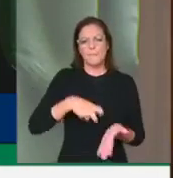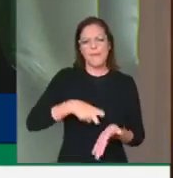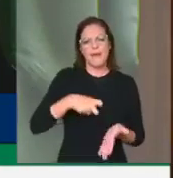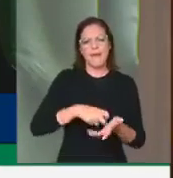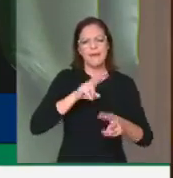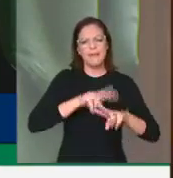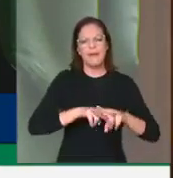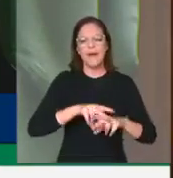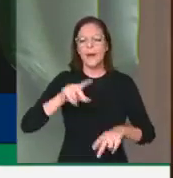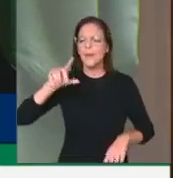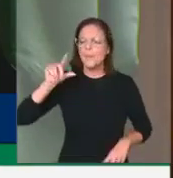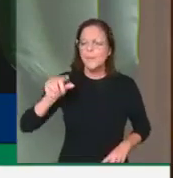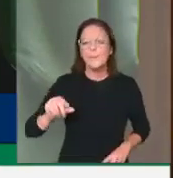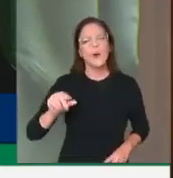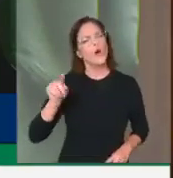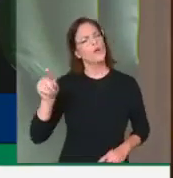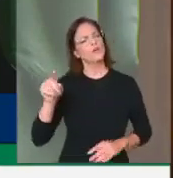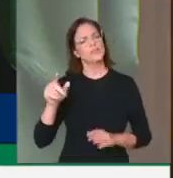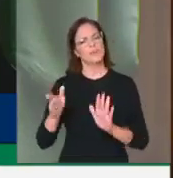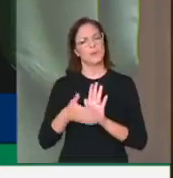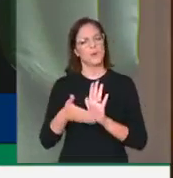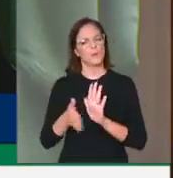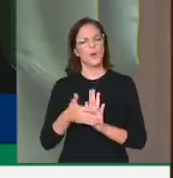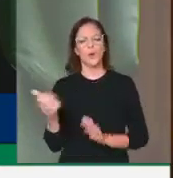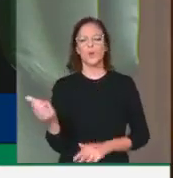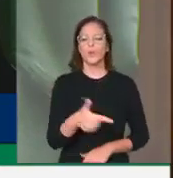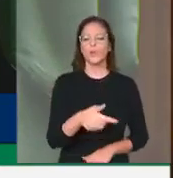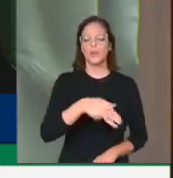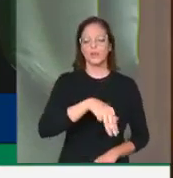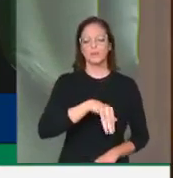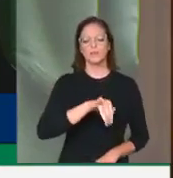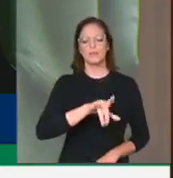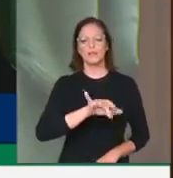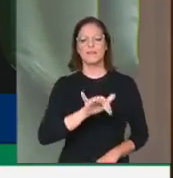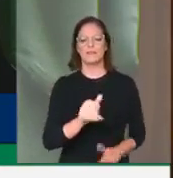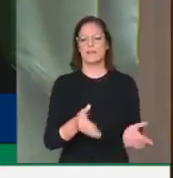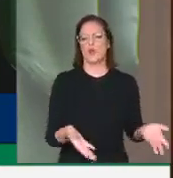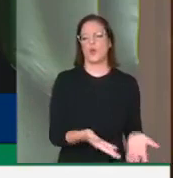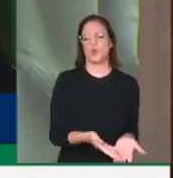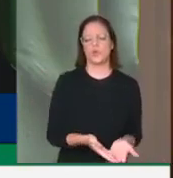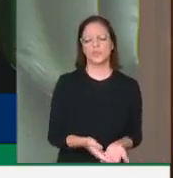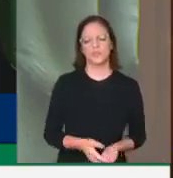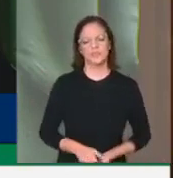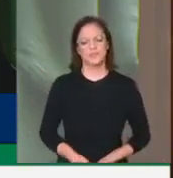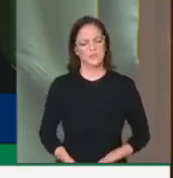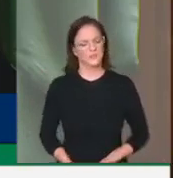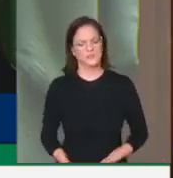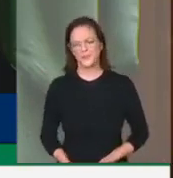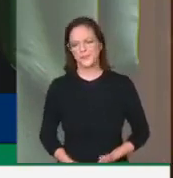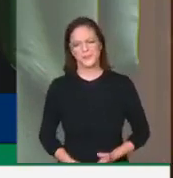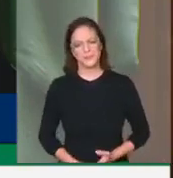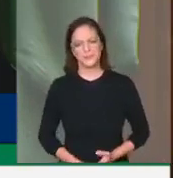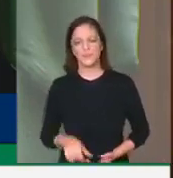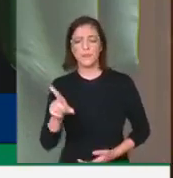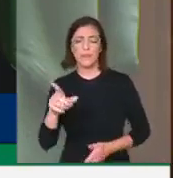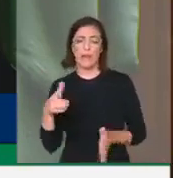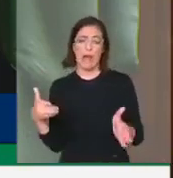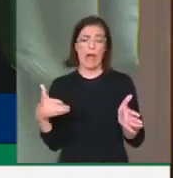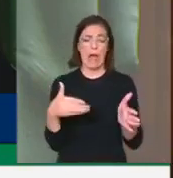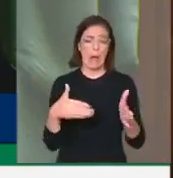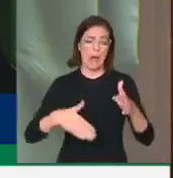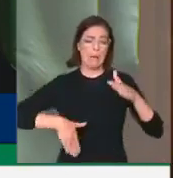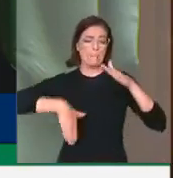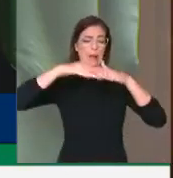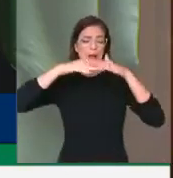hoje, pela tipologia do crime de milícia. Você estabelecia, ministro Sérgio Moro, entre pena máxima e pena mínima